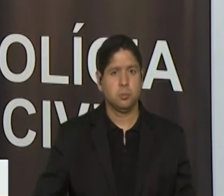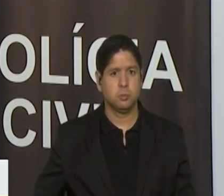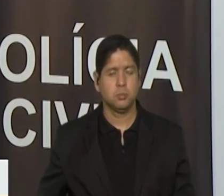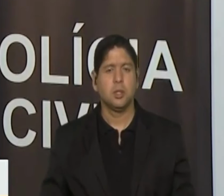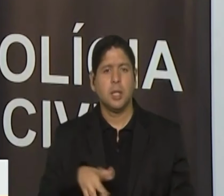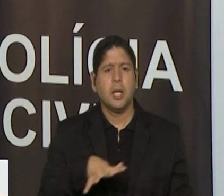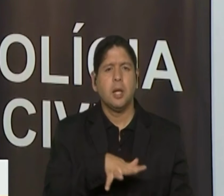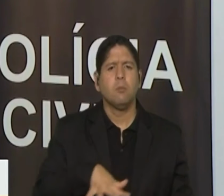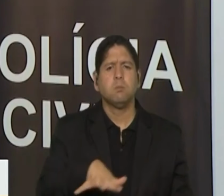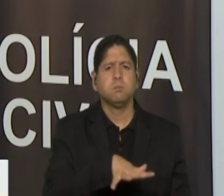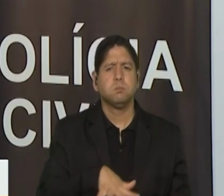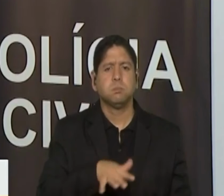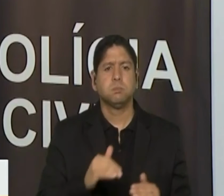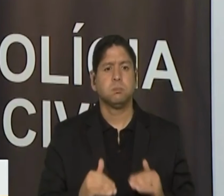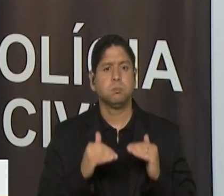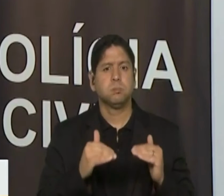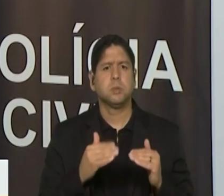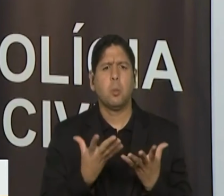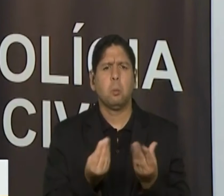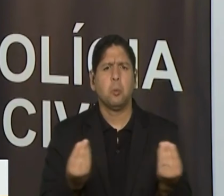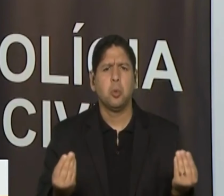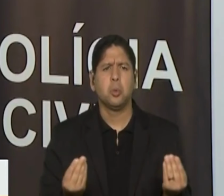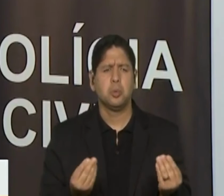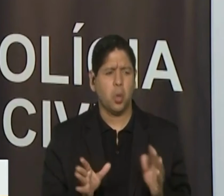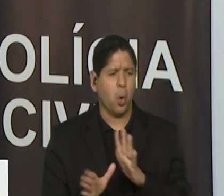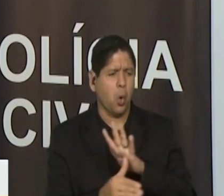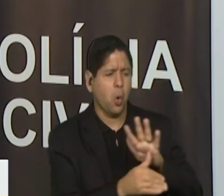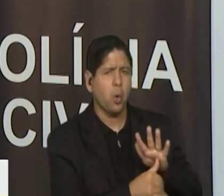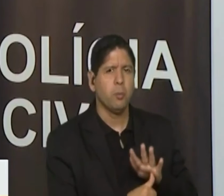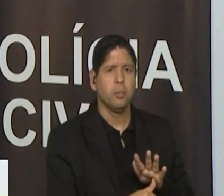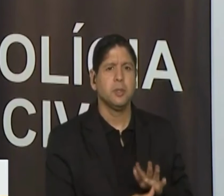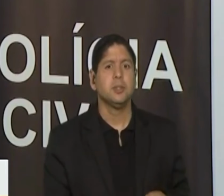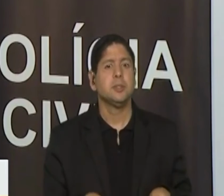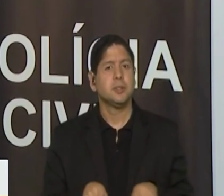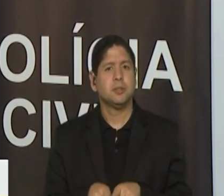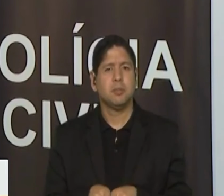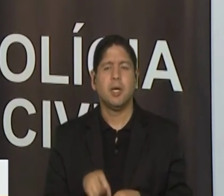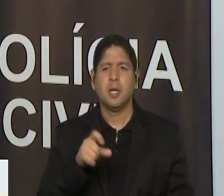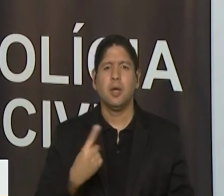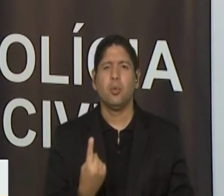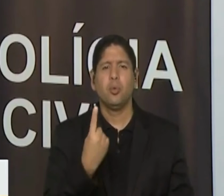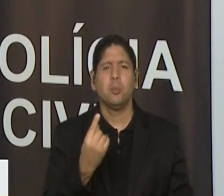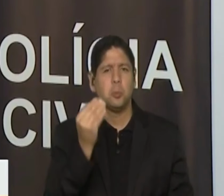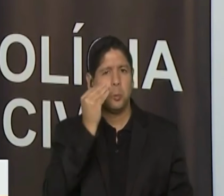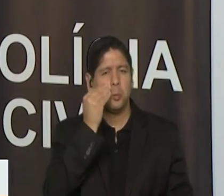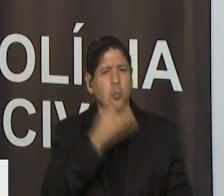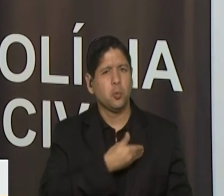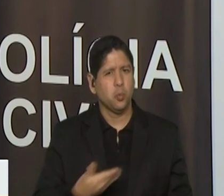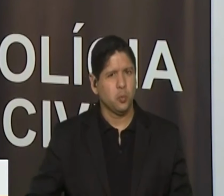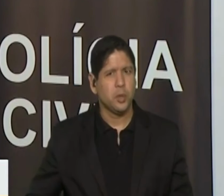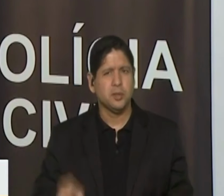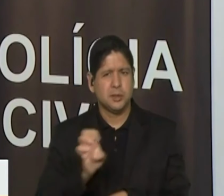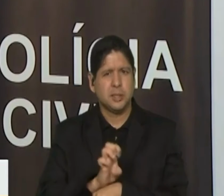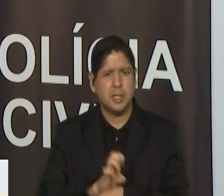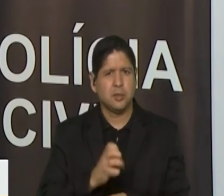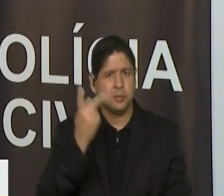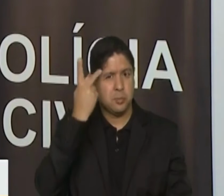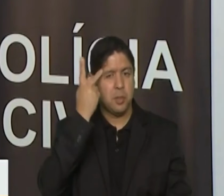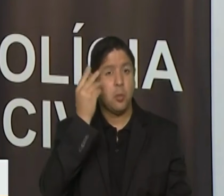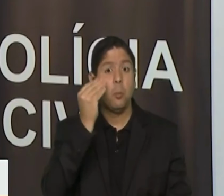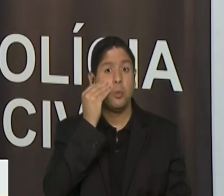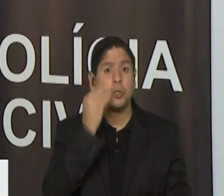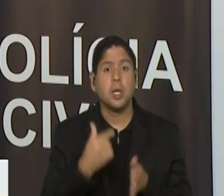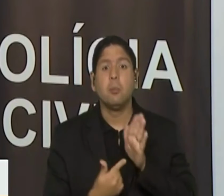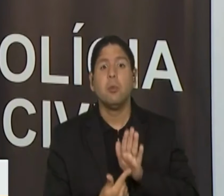uma região de alto índice de roubos. E essa foi uma forma do governo estadual de